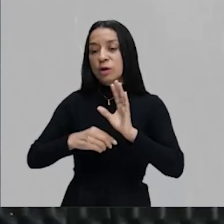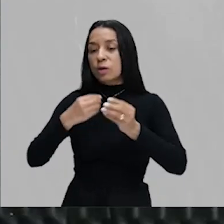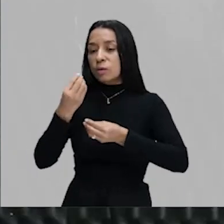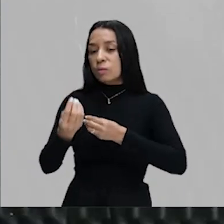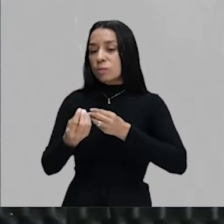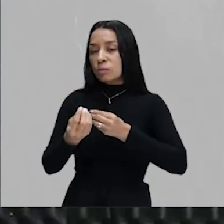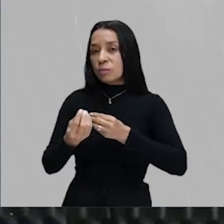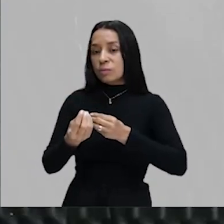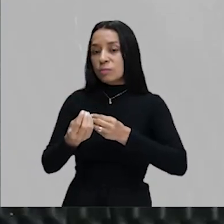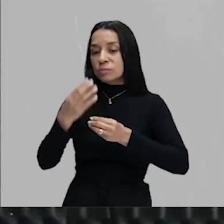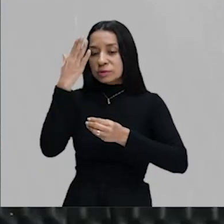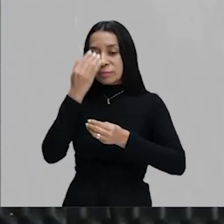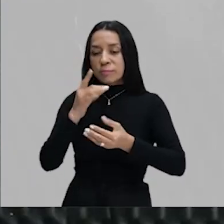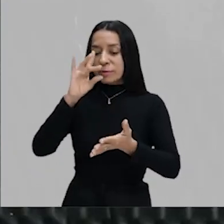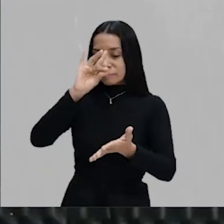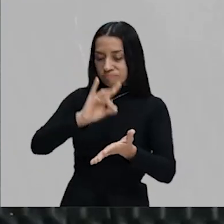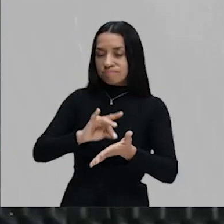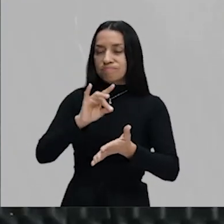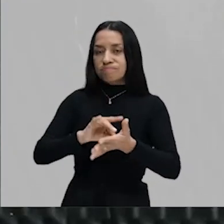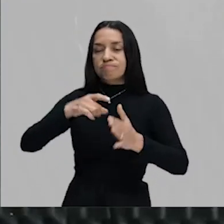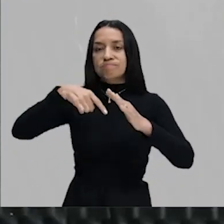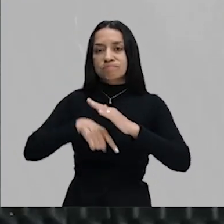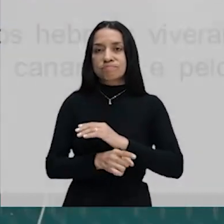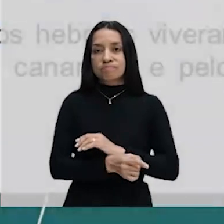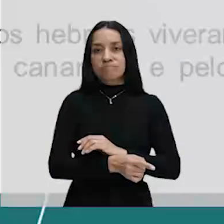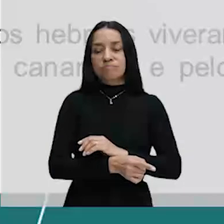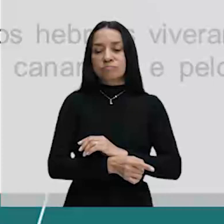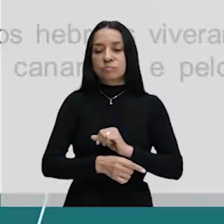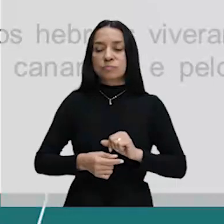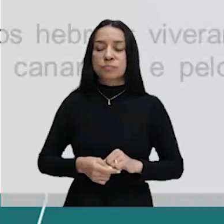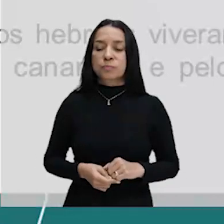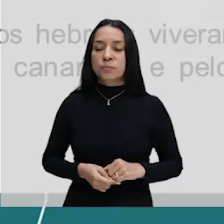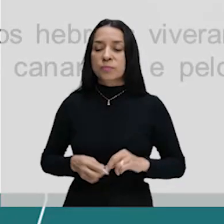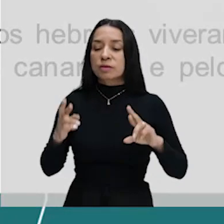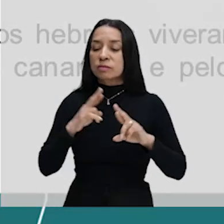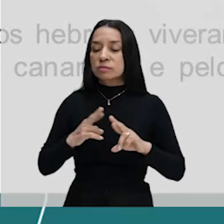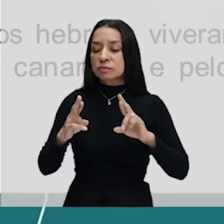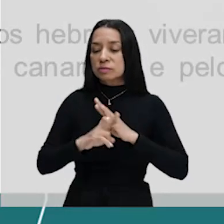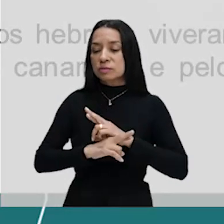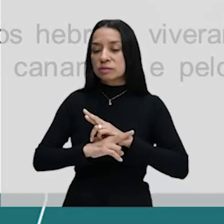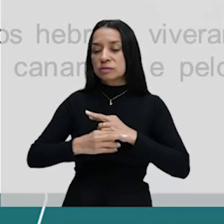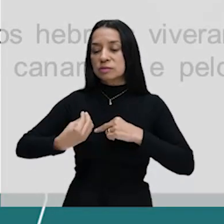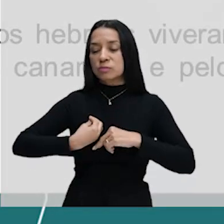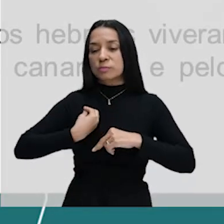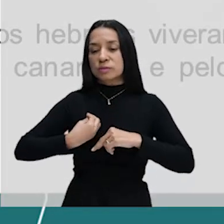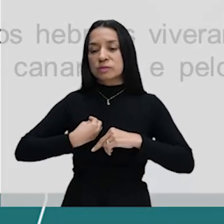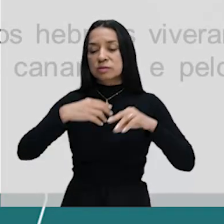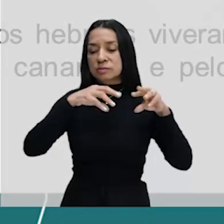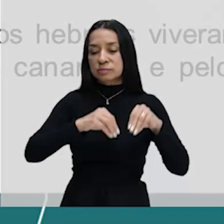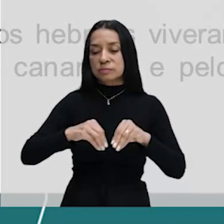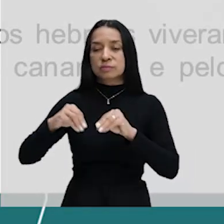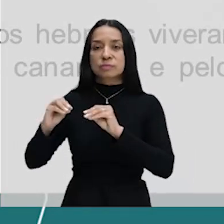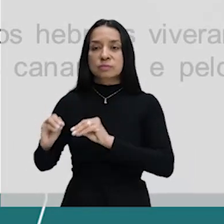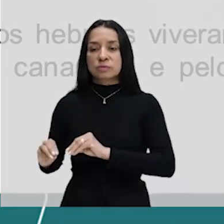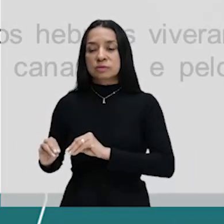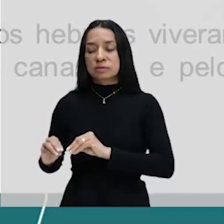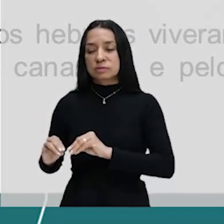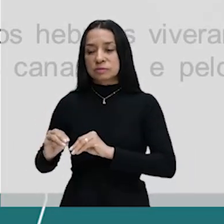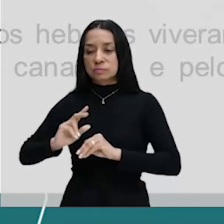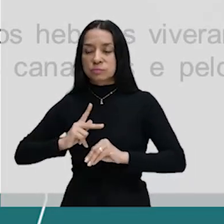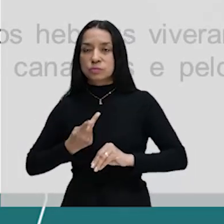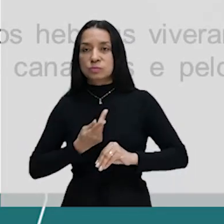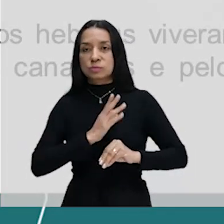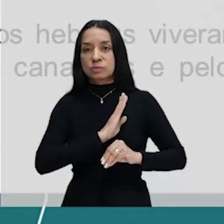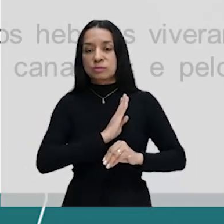o que está ali na Bíblia. Com relação à presença, à migração dos